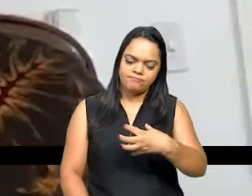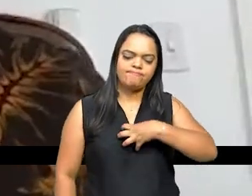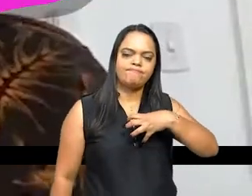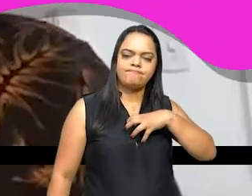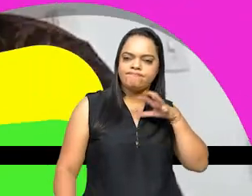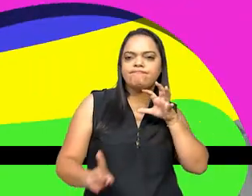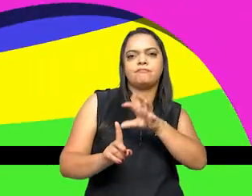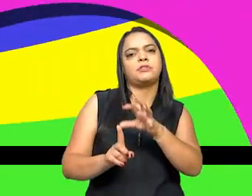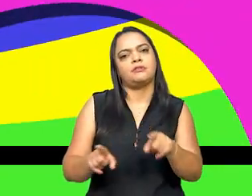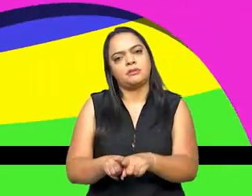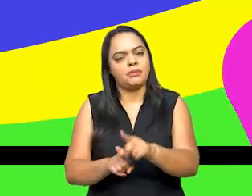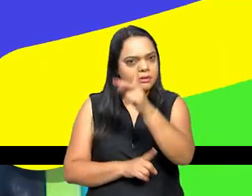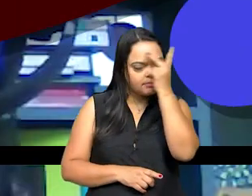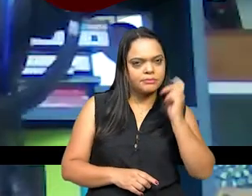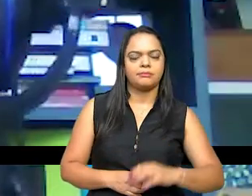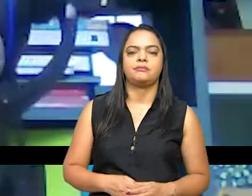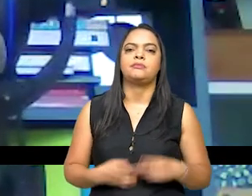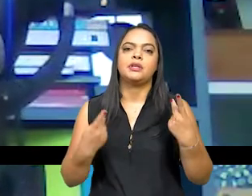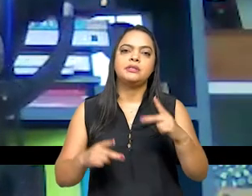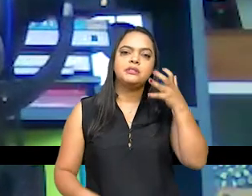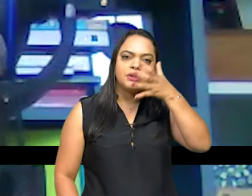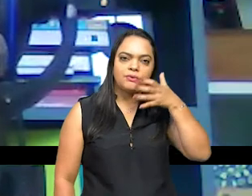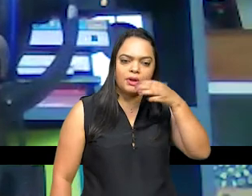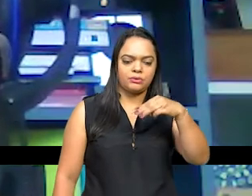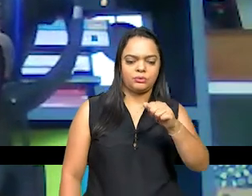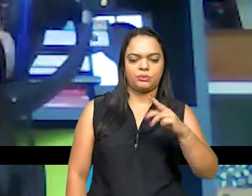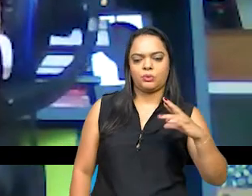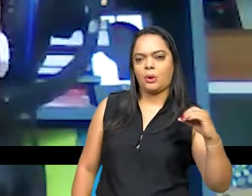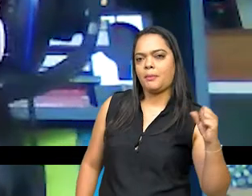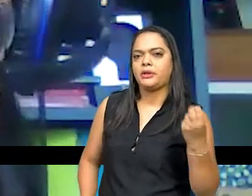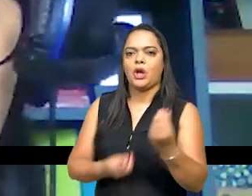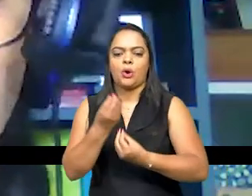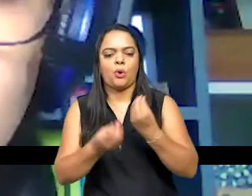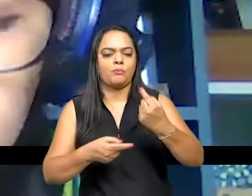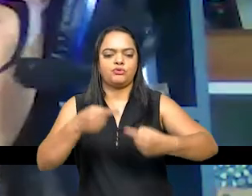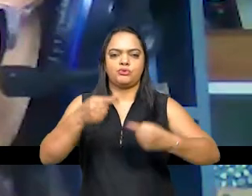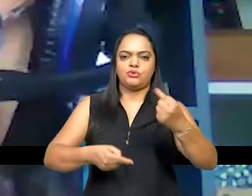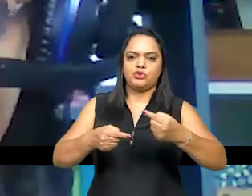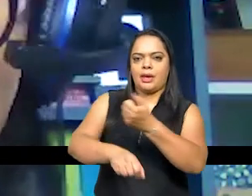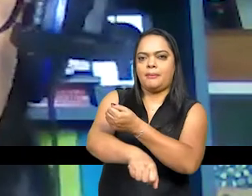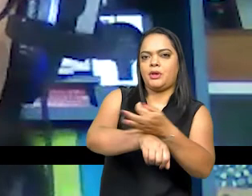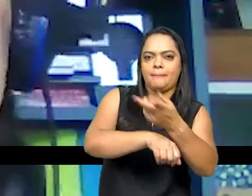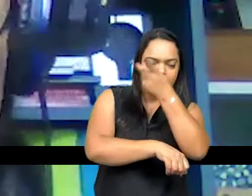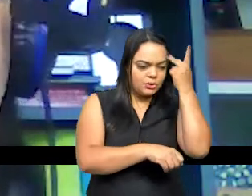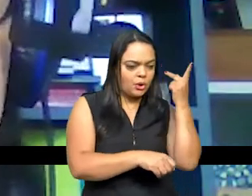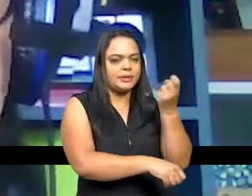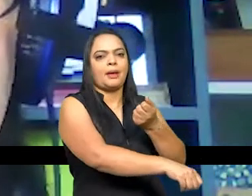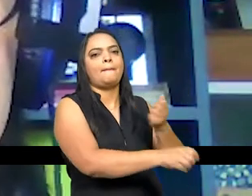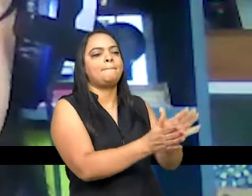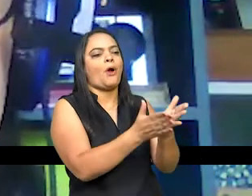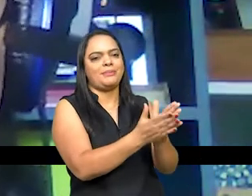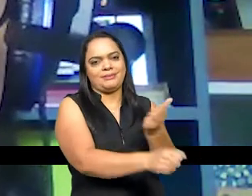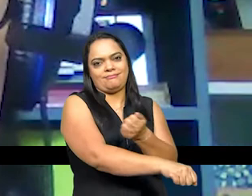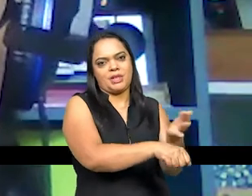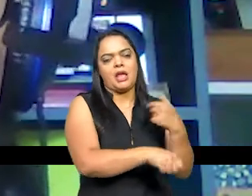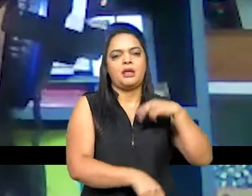também com essas pessoas. Né? Essa fala última do Marcos, né, de como discutir branquitude com pessoas brancas pobres, eu lembrei do Bruno, né,